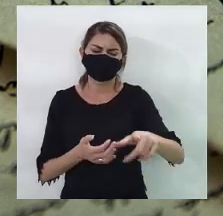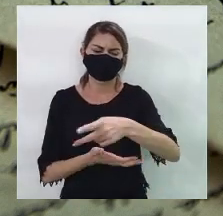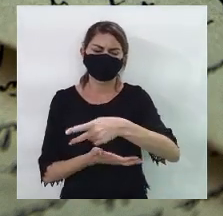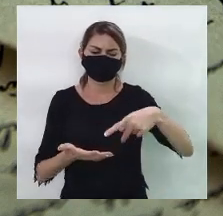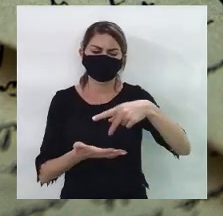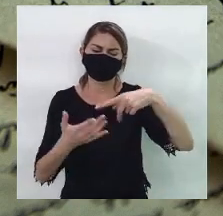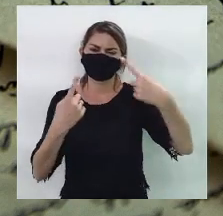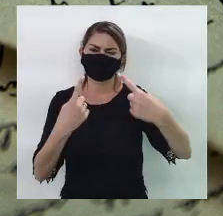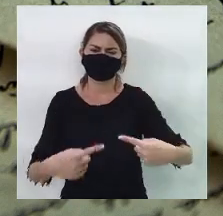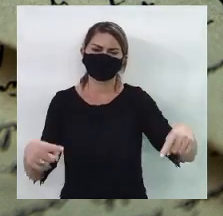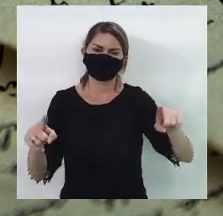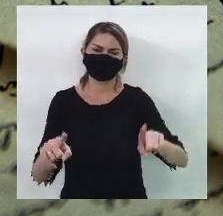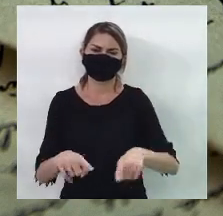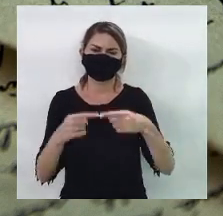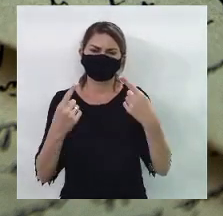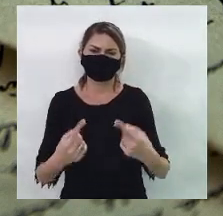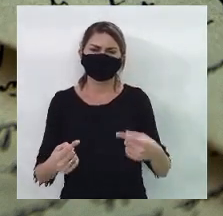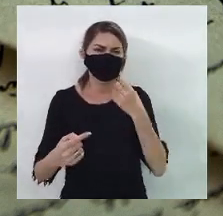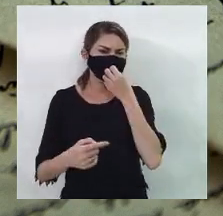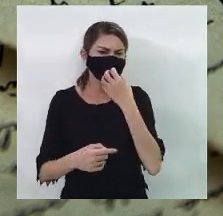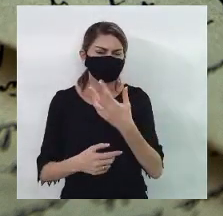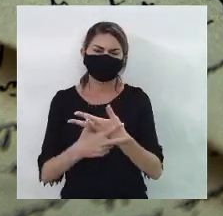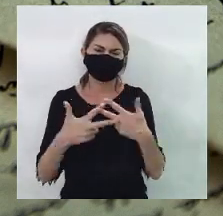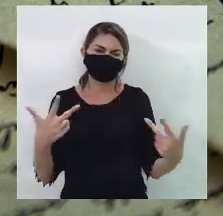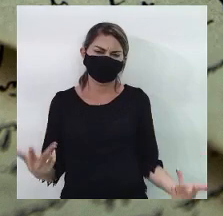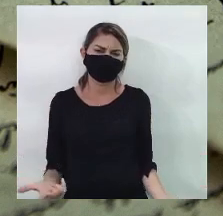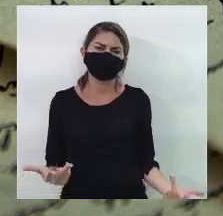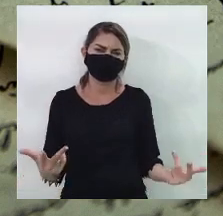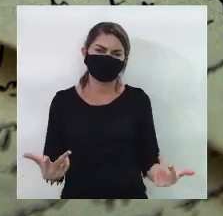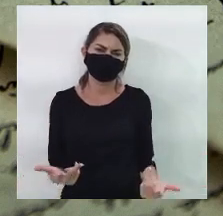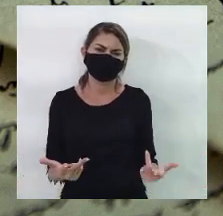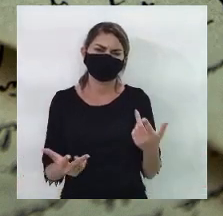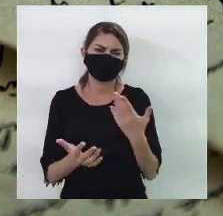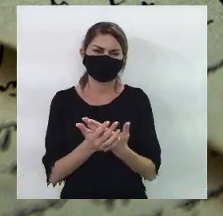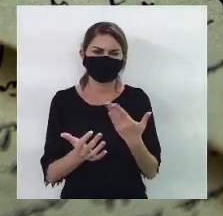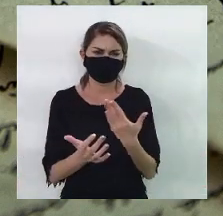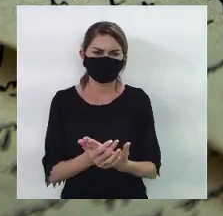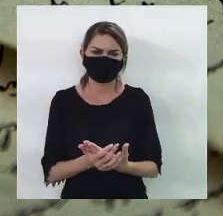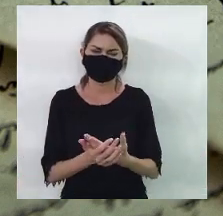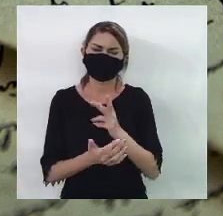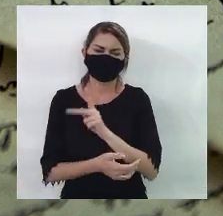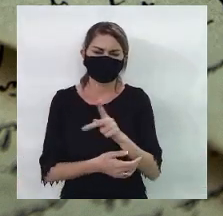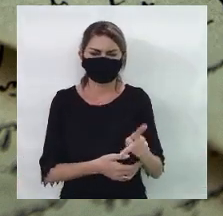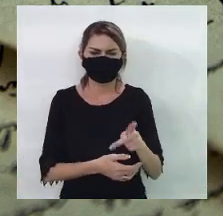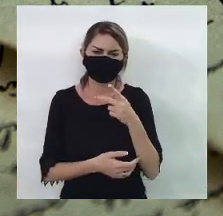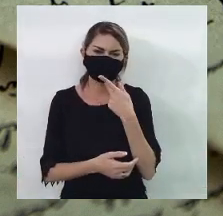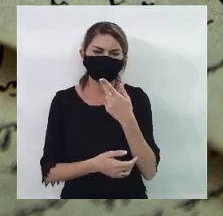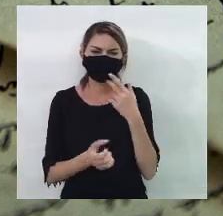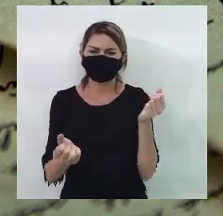uma música, obras de boa qualidade. E vão avante, estudem aqui, como o professor